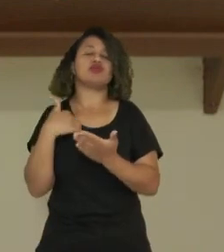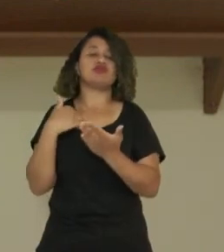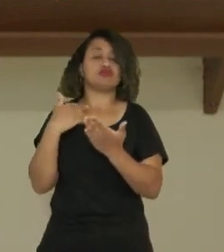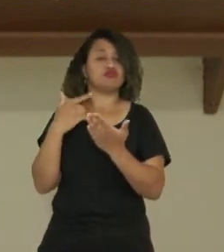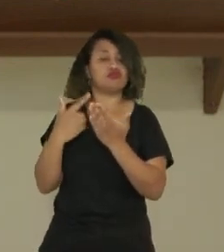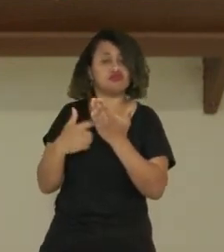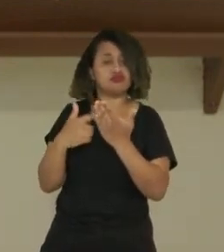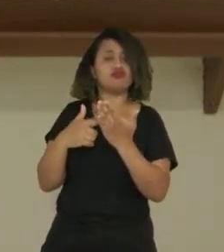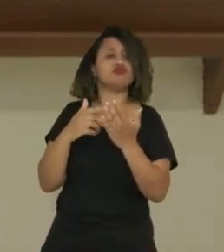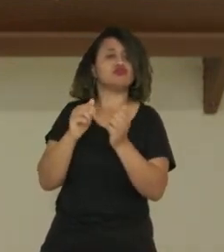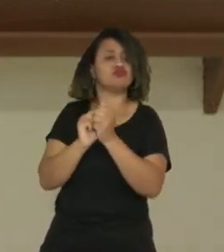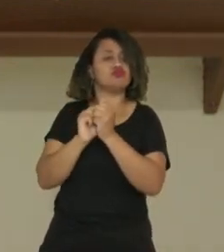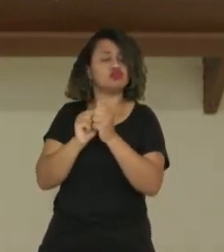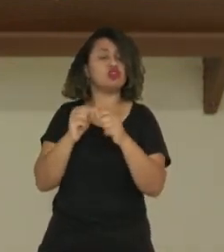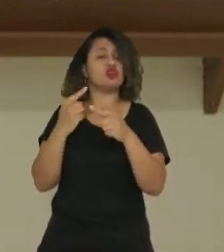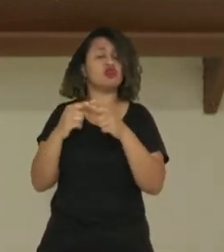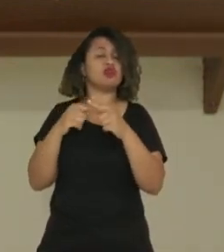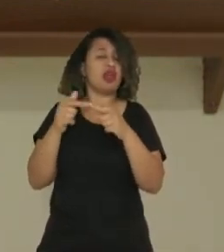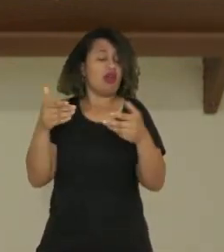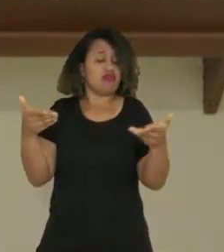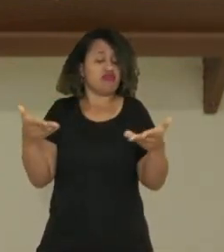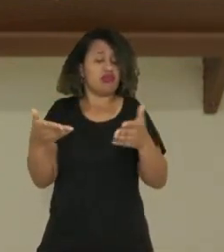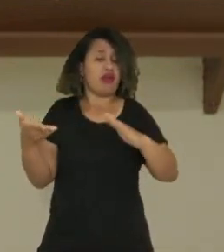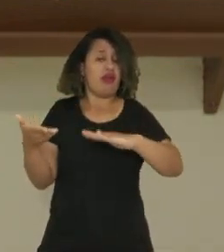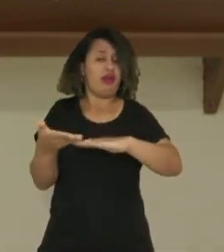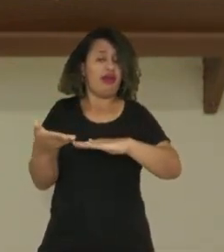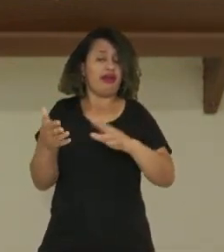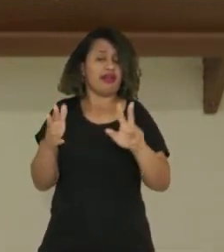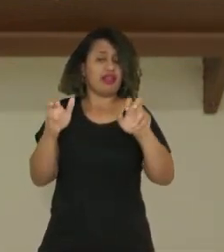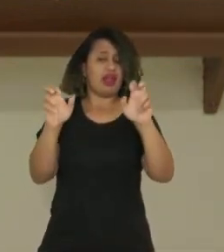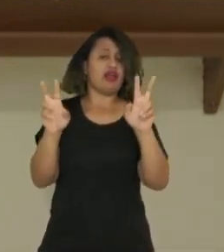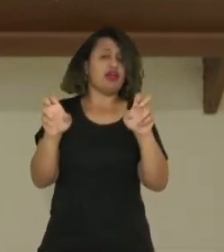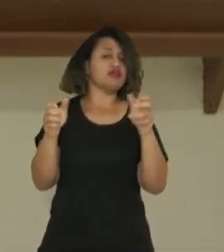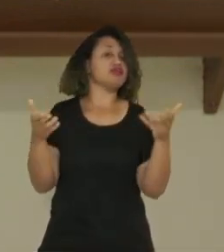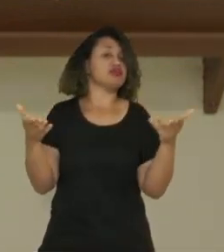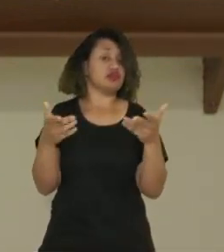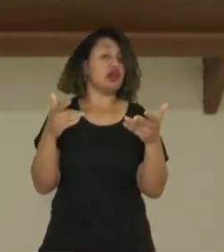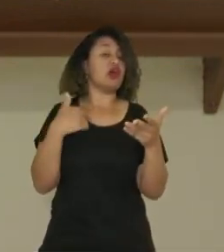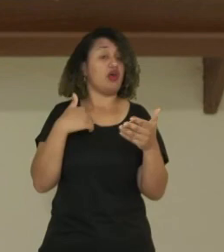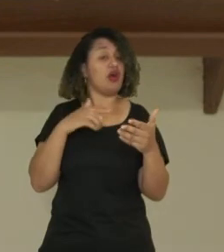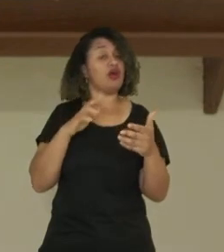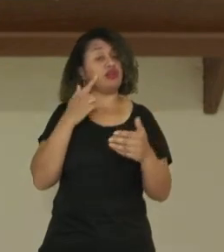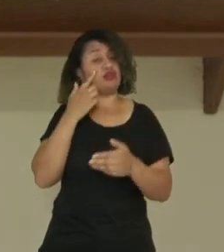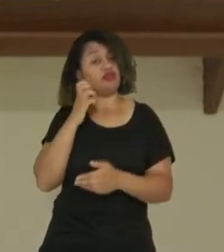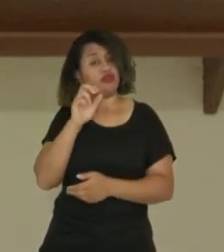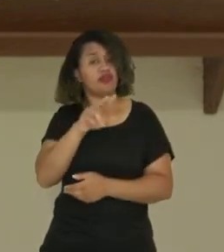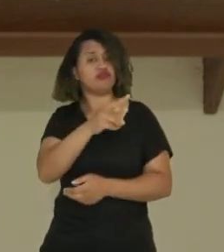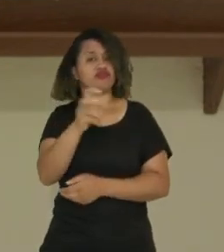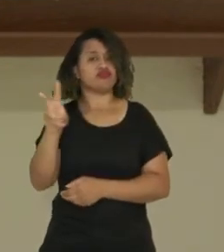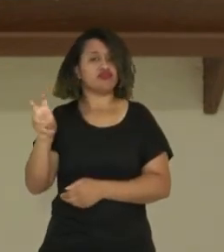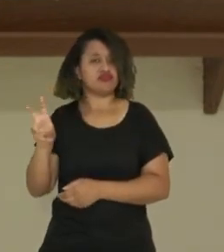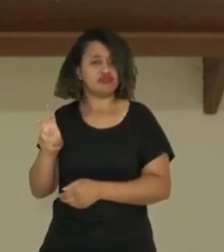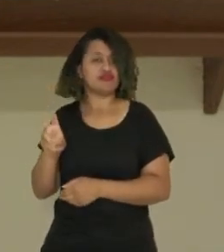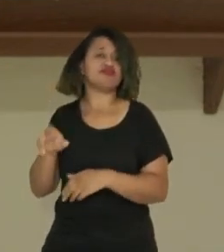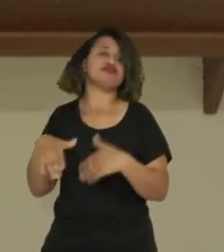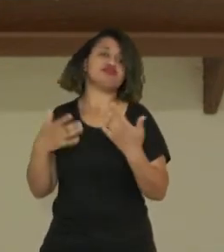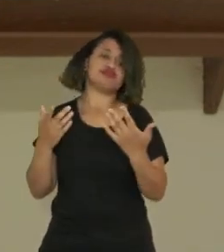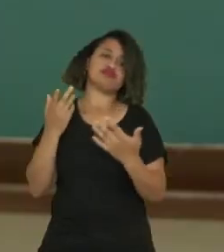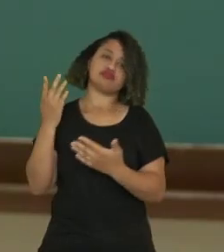participa, porque são muito atuais, a temática está muito em voga, né? E a Geni,